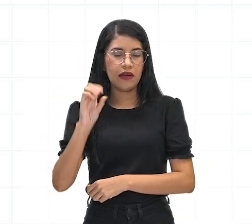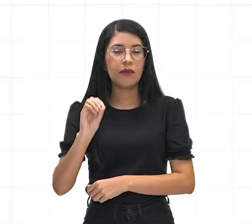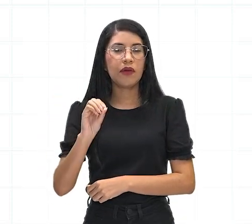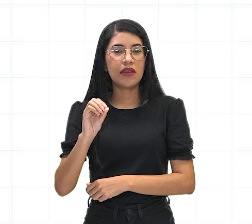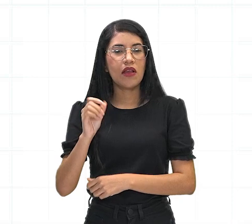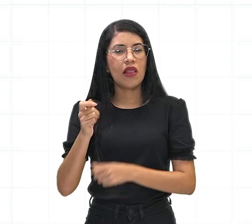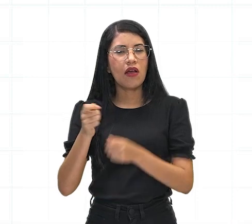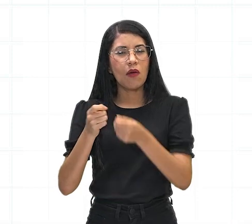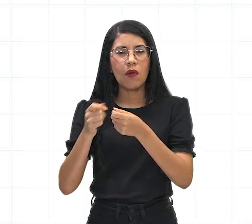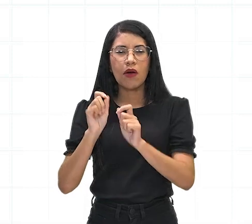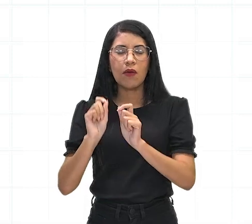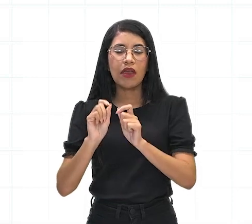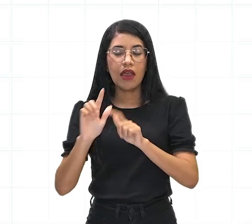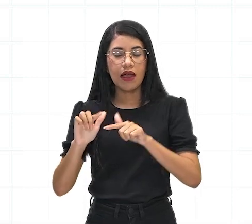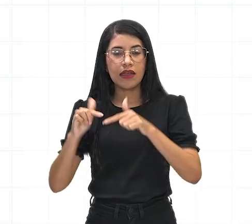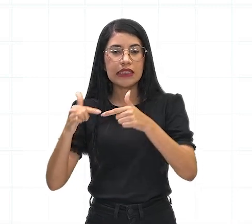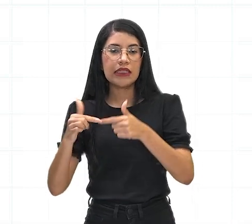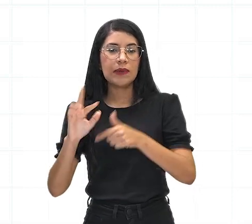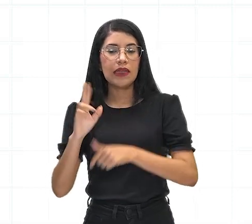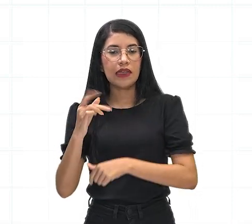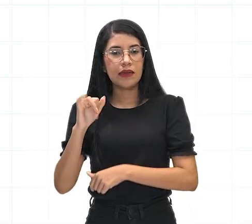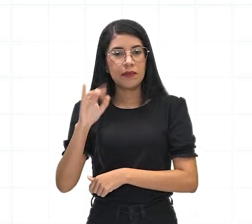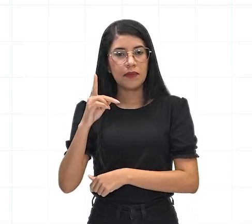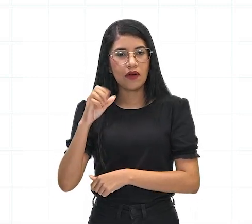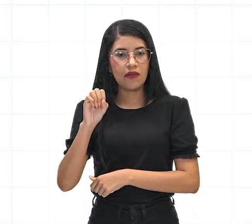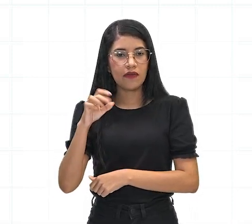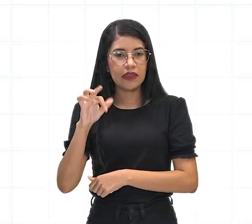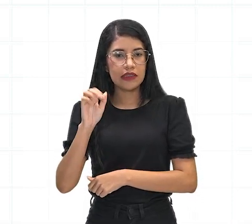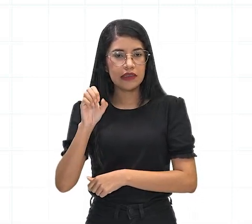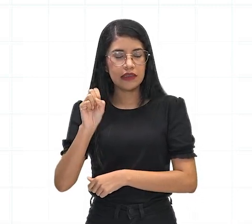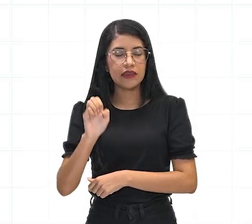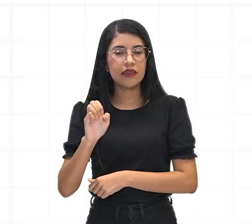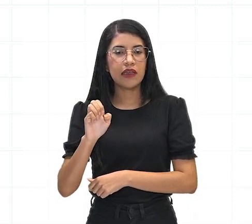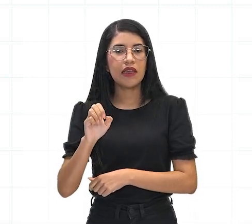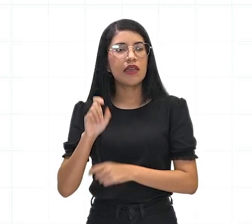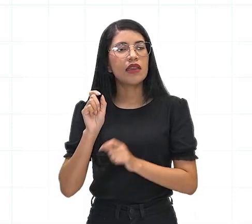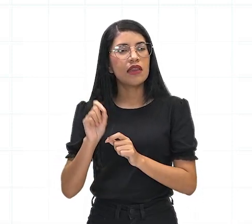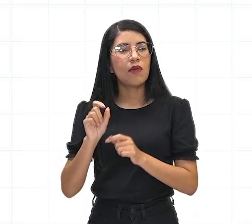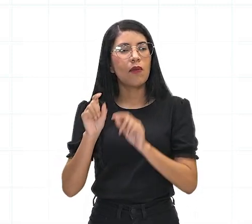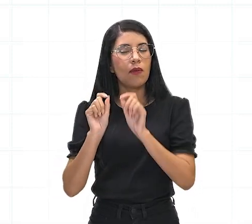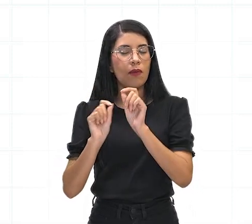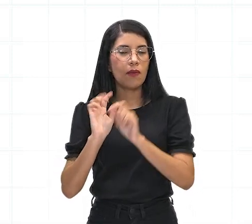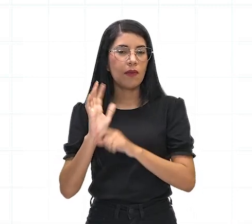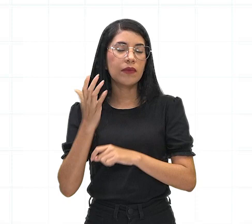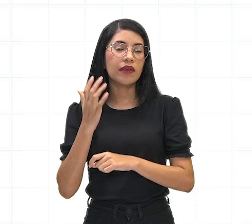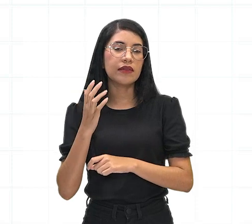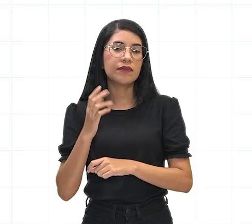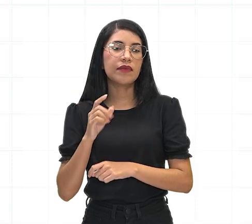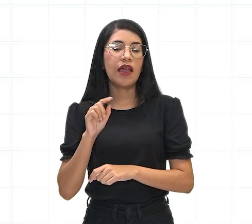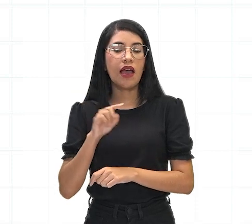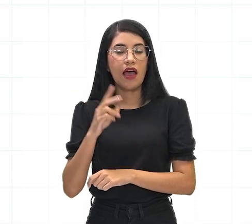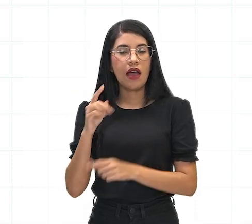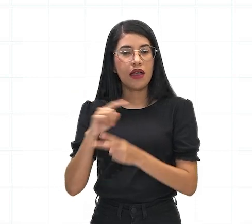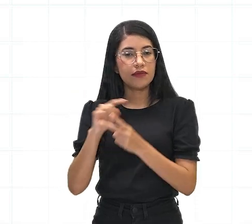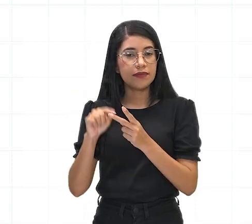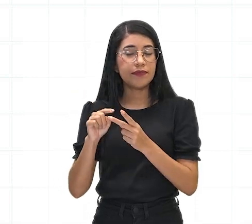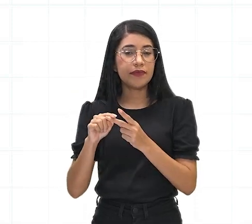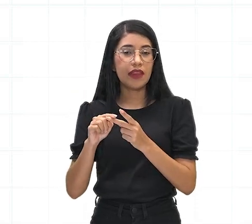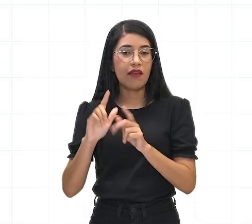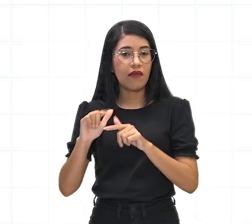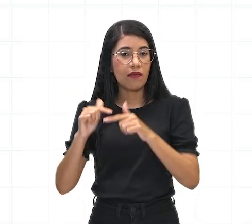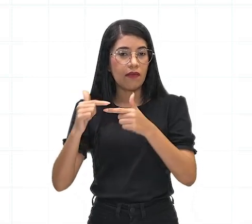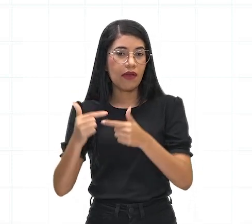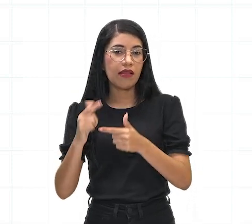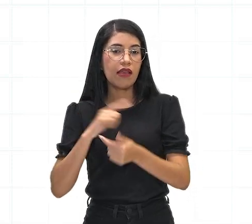vai controlar a ação da hipófise, que é aquela glândula menorzinha. A hipófise, né, ela vai aí sobre a ação